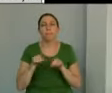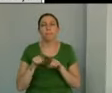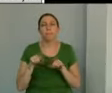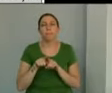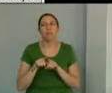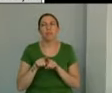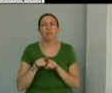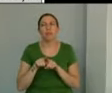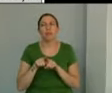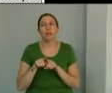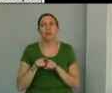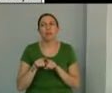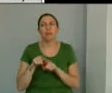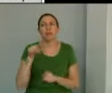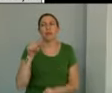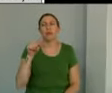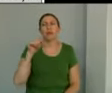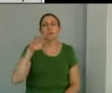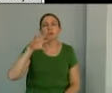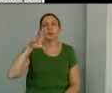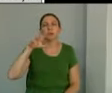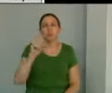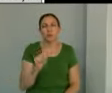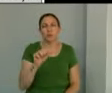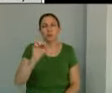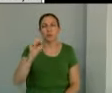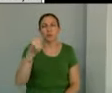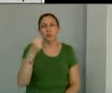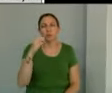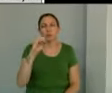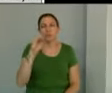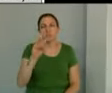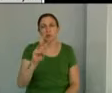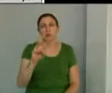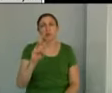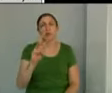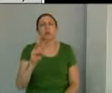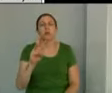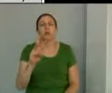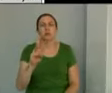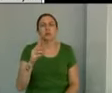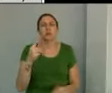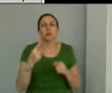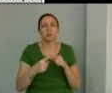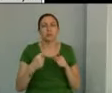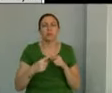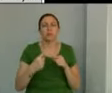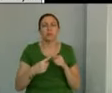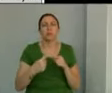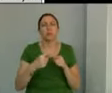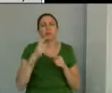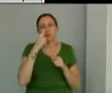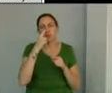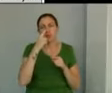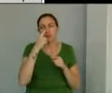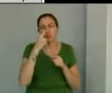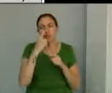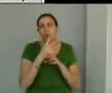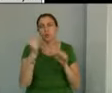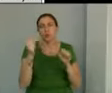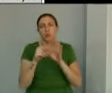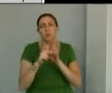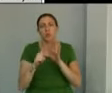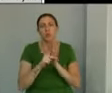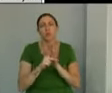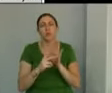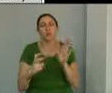aplicações financeiras, 7.813, todo o valor do município que o município tem em caixa, ele é aplicado nas contas bancárias, e outras